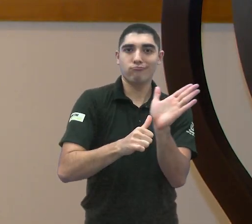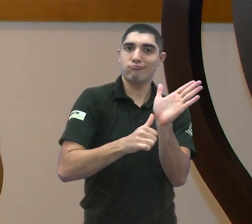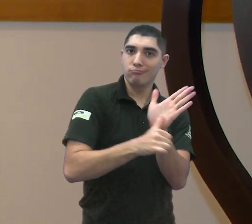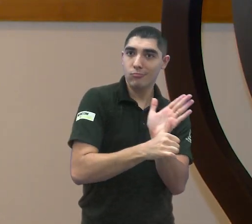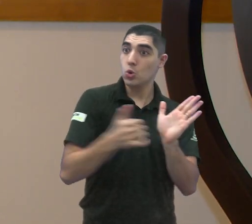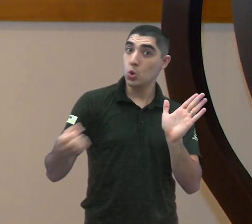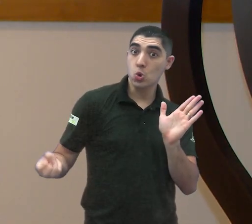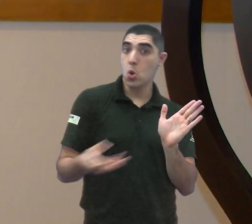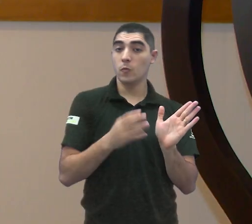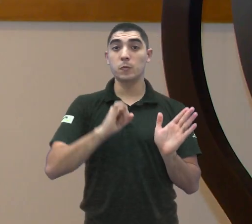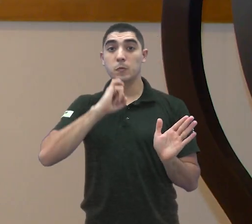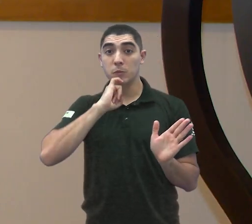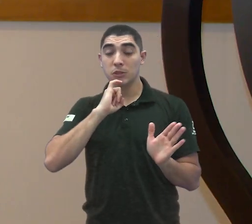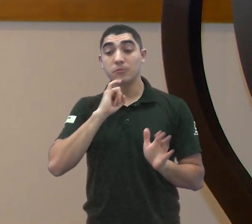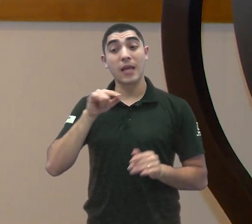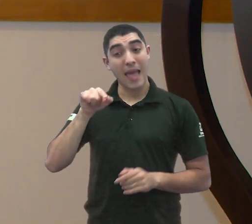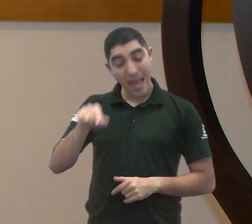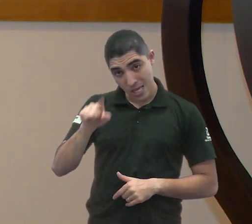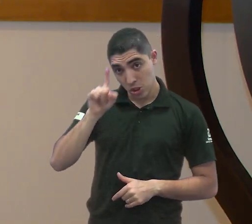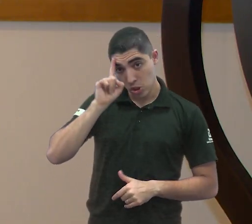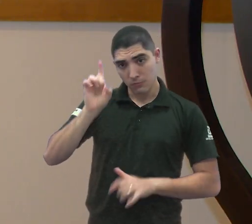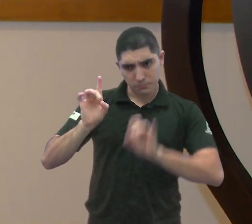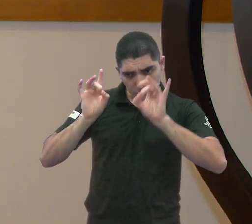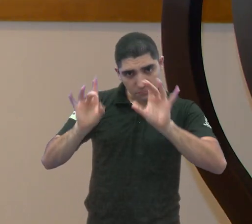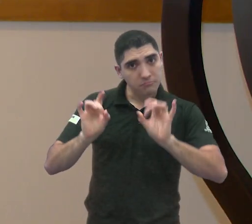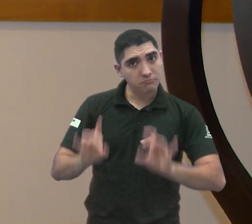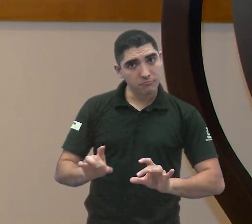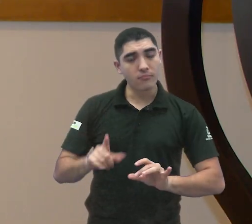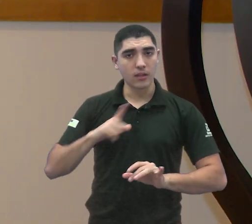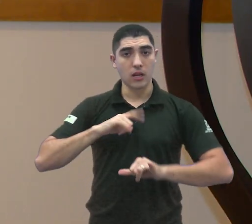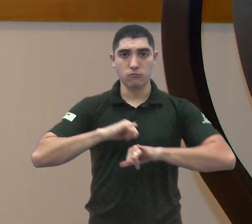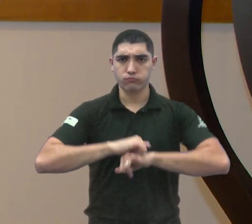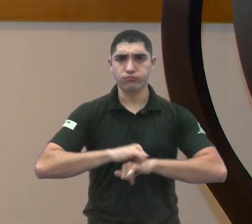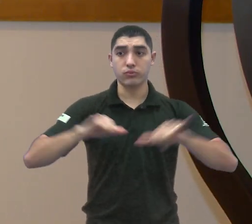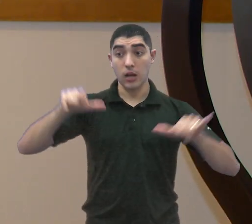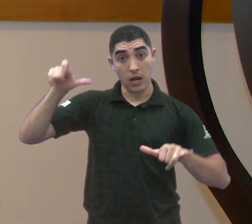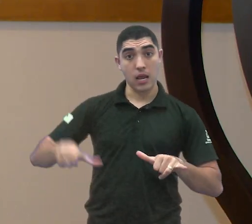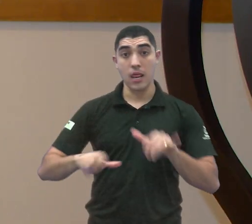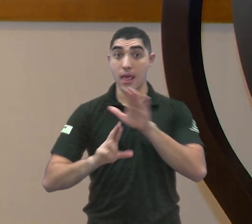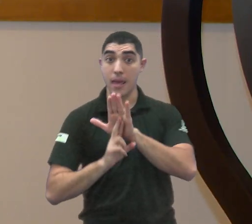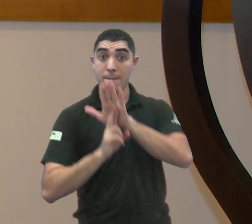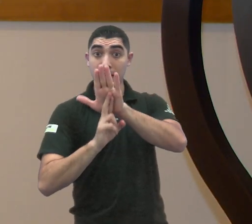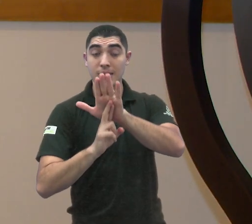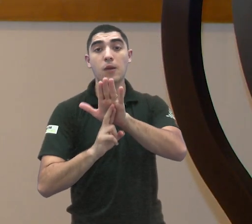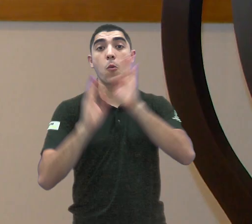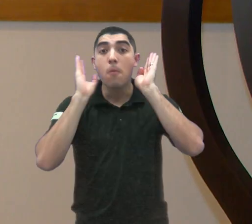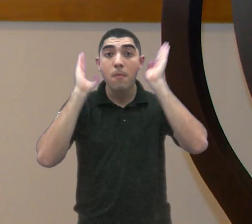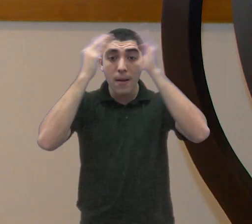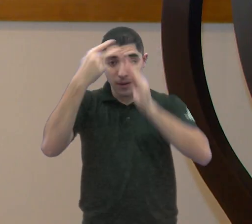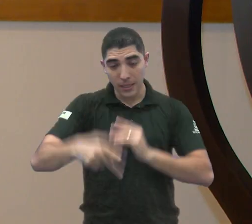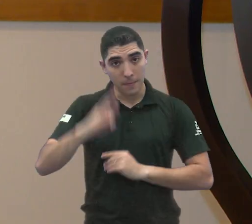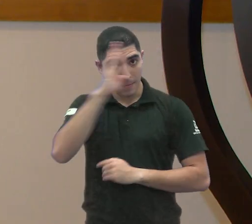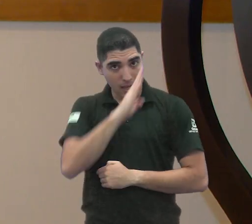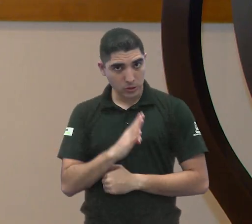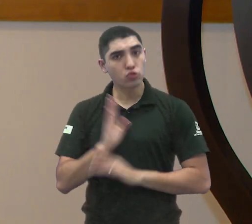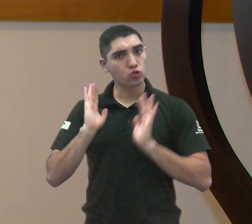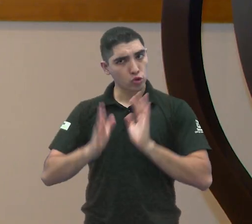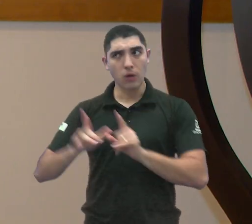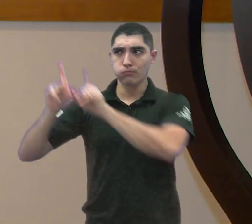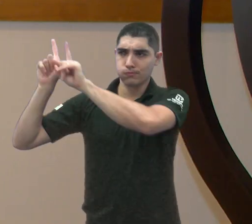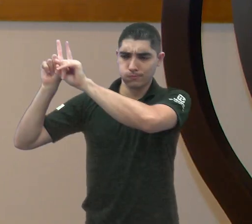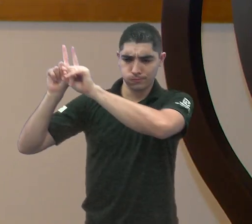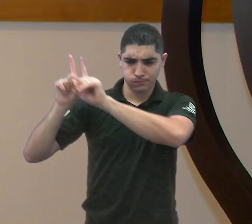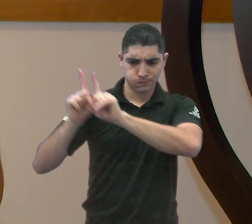então. E naquela data, com a presença do núncio apostólico, que é o representante do Papa no Brasil, ele foi